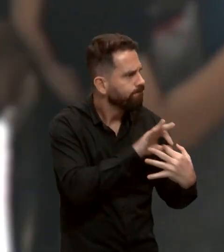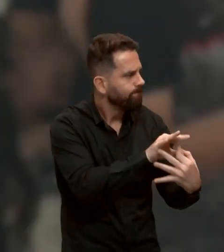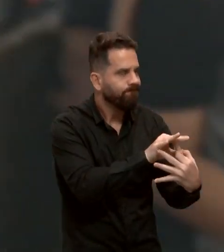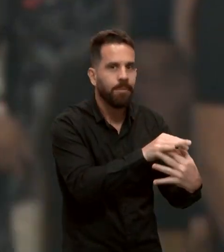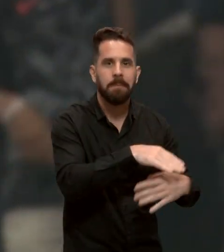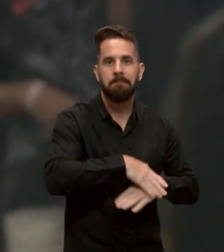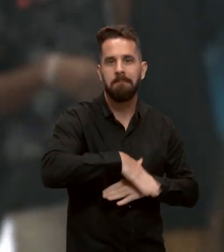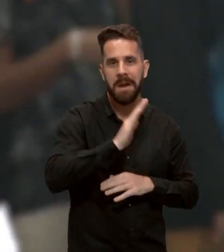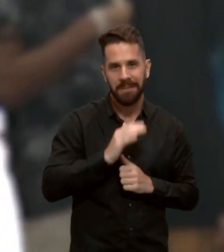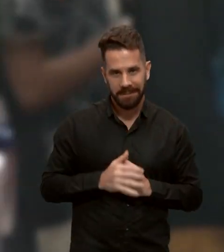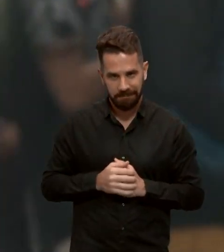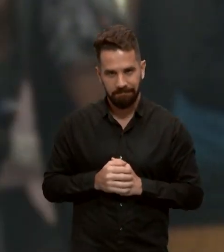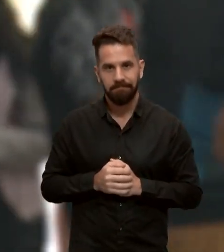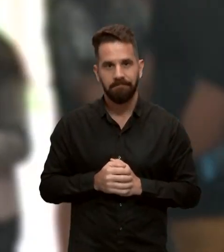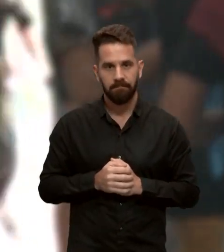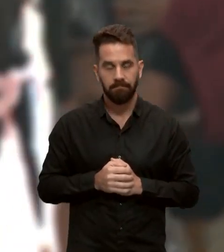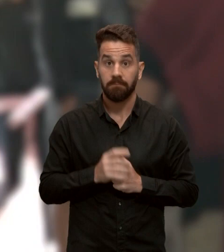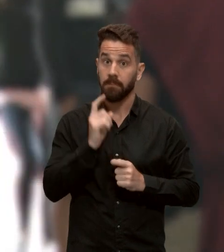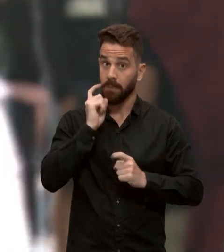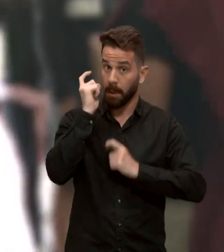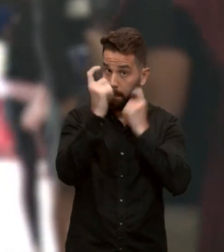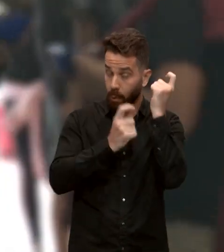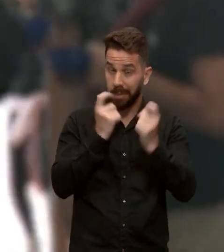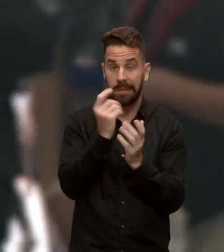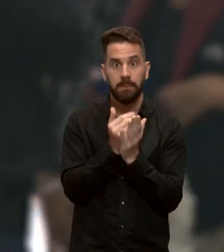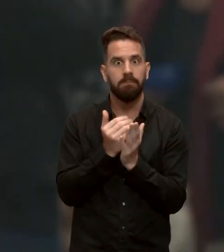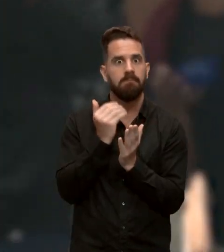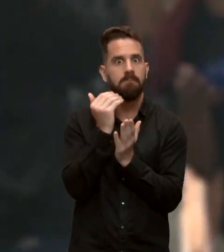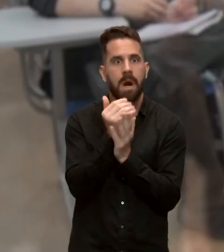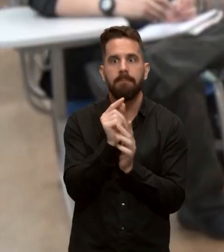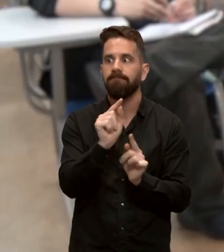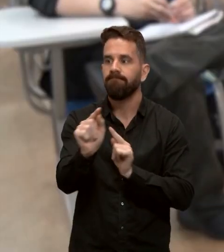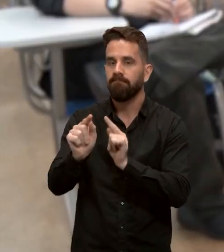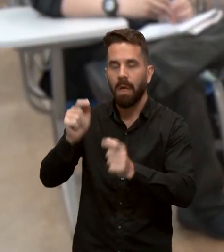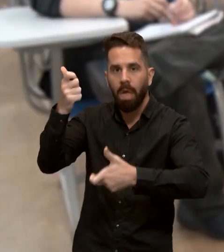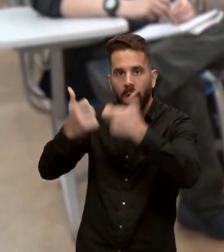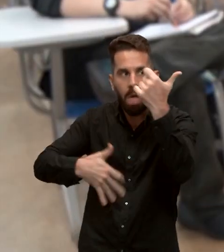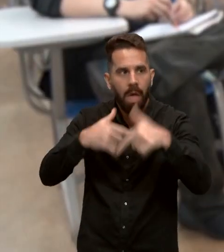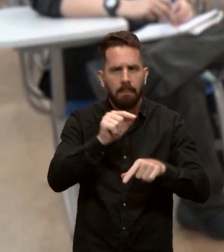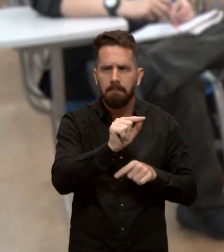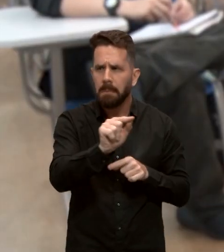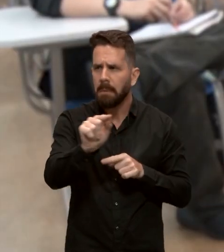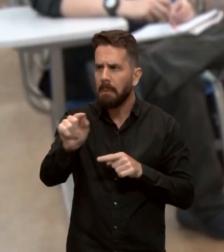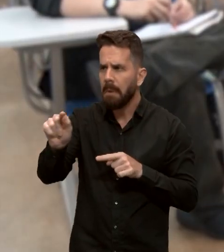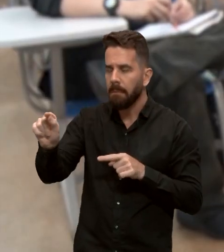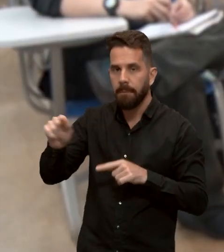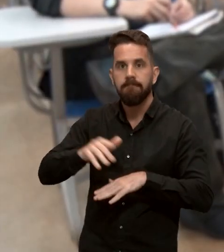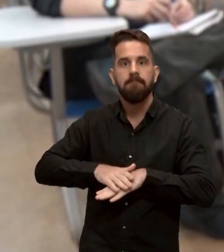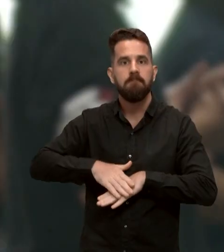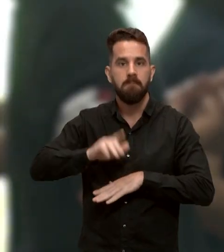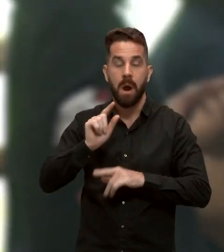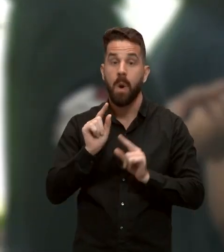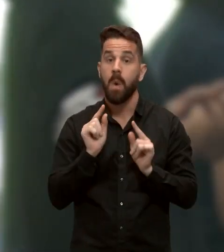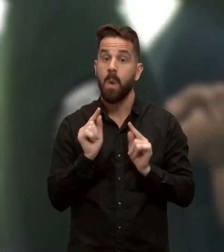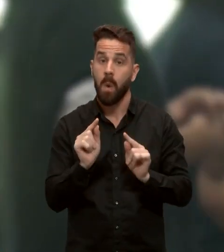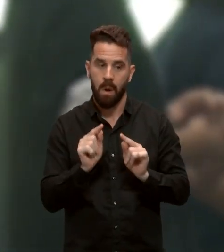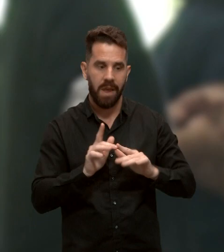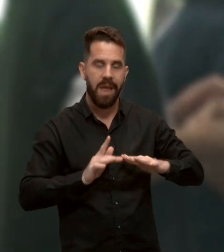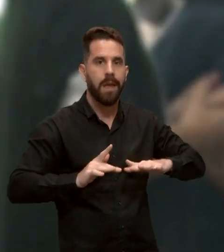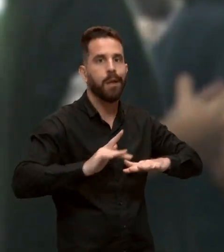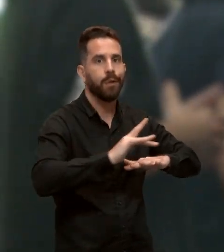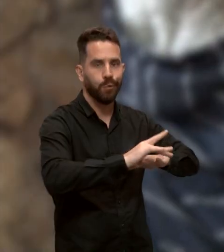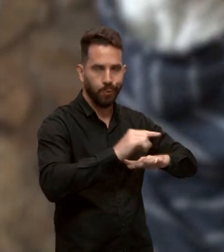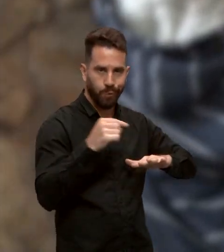As preocupações mais frequentes apresentadas pelos pais em relação aos filhos envolvem uso de redes